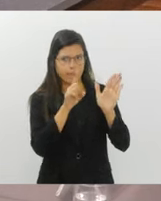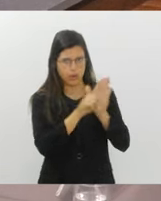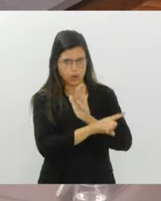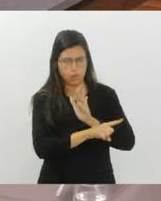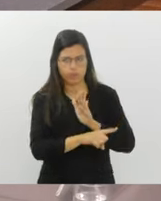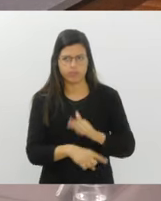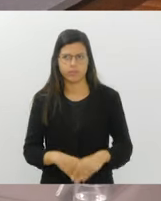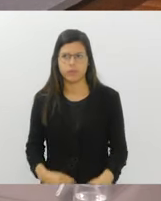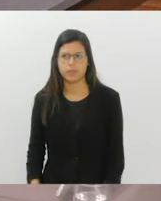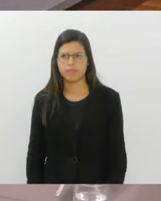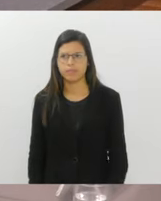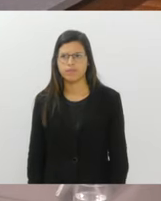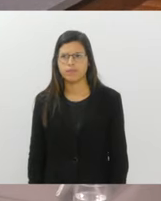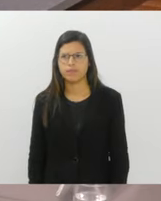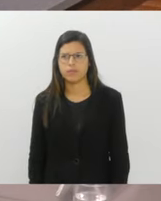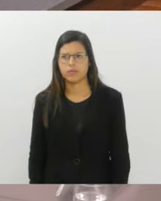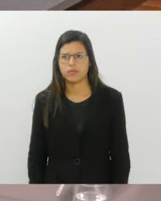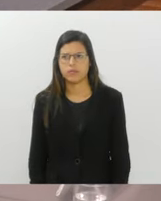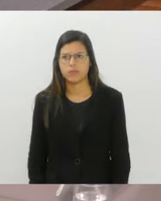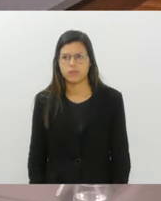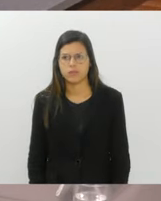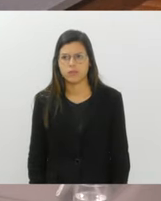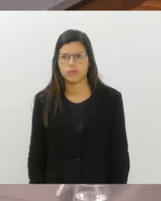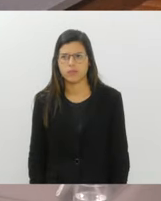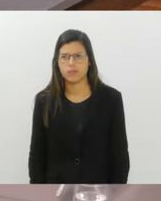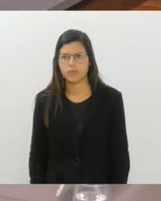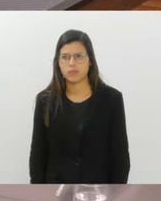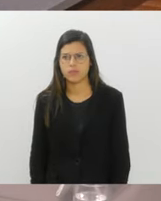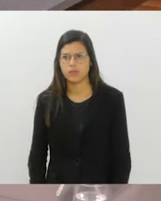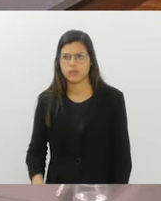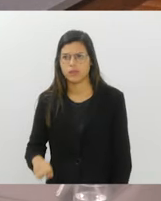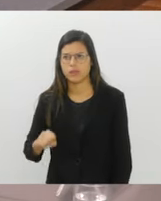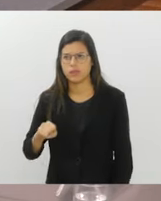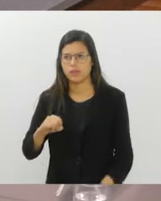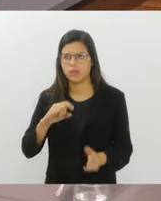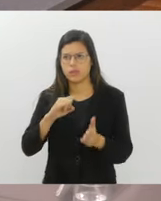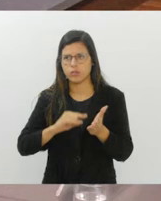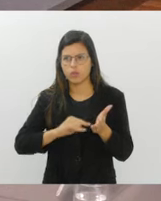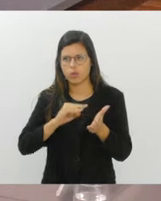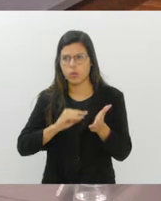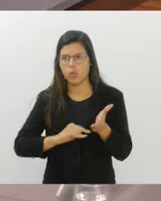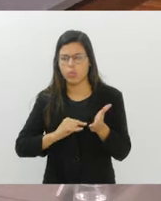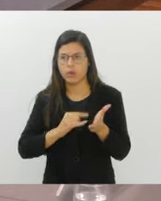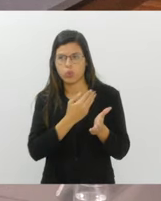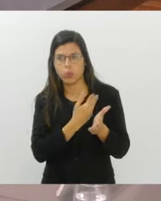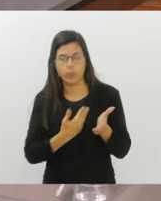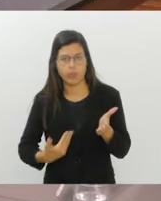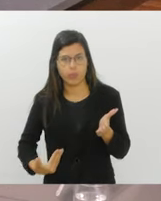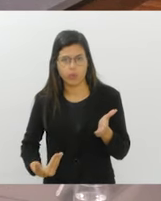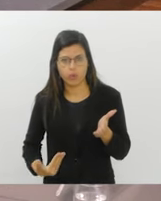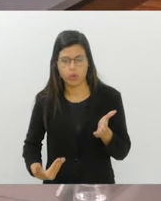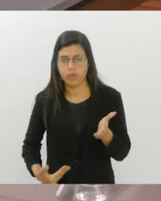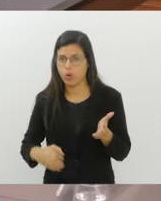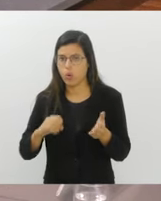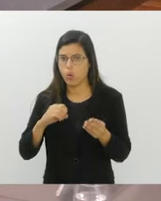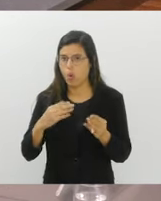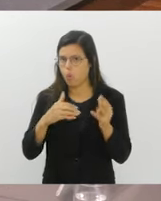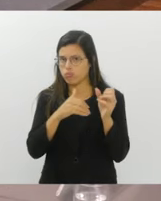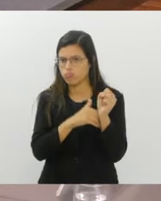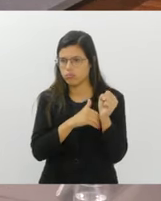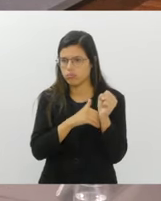Vossa Senhoria. Se esses documentos são públicos ou sigilosos? Esses documentos são